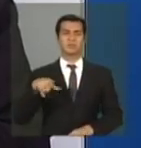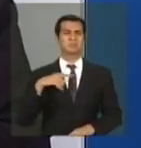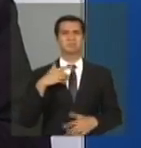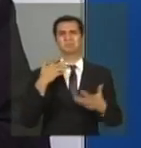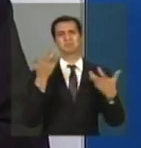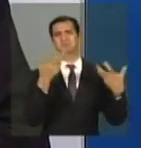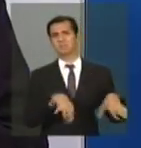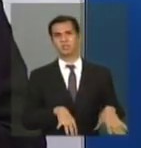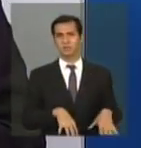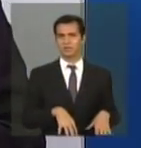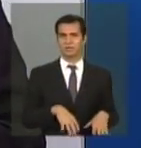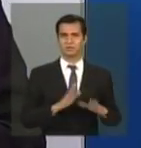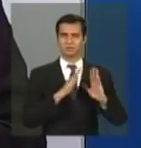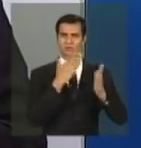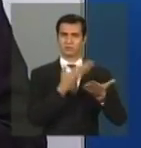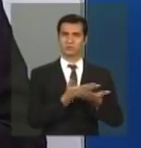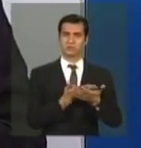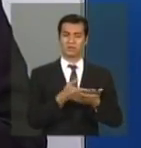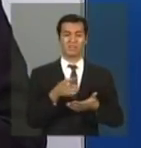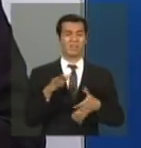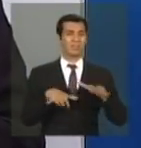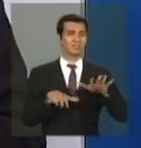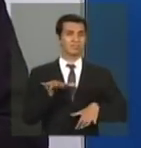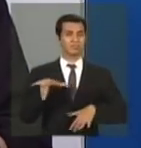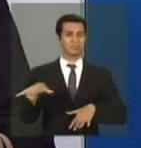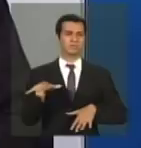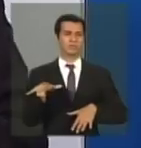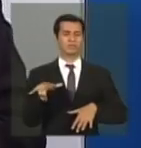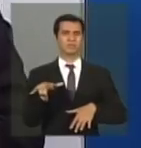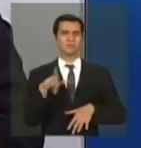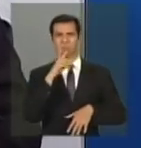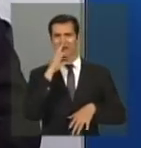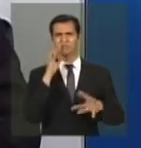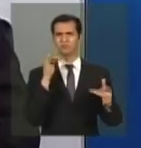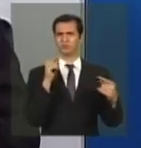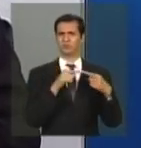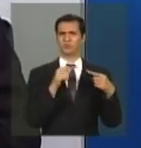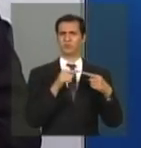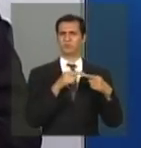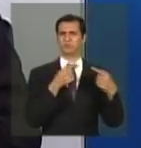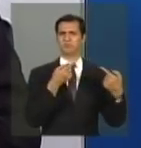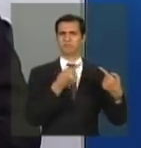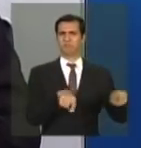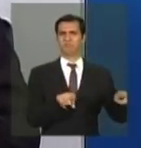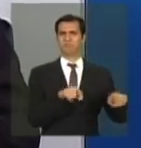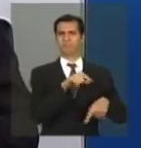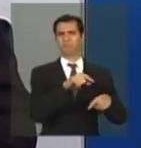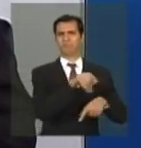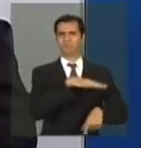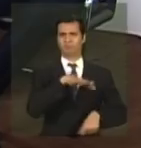desinteressada, às vezes até muito mais do que isso, está se sentindo desambientada no ambiente escolar.